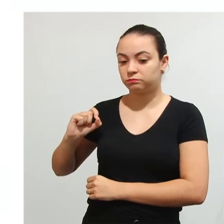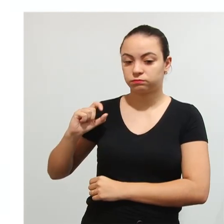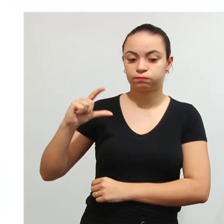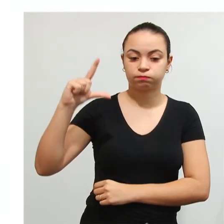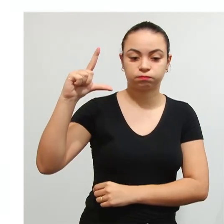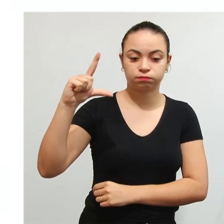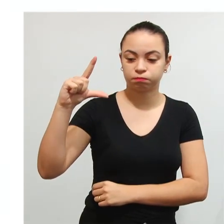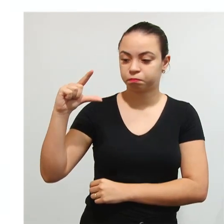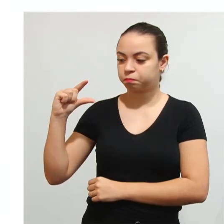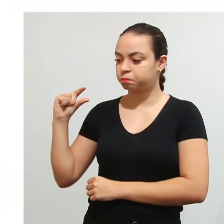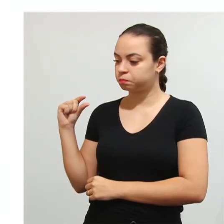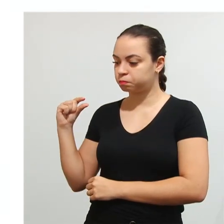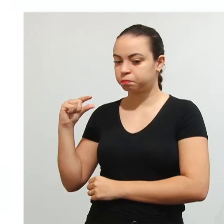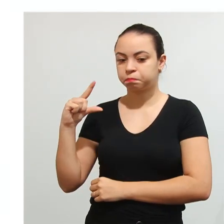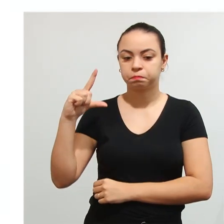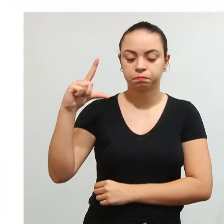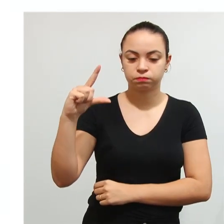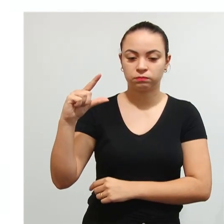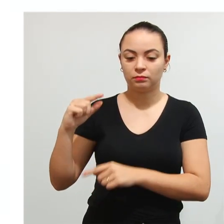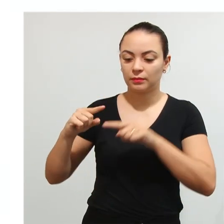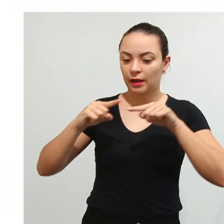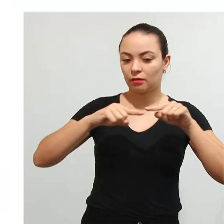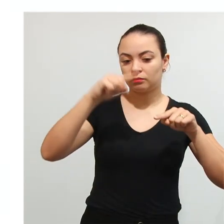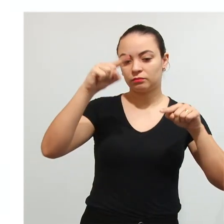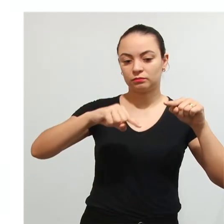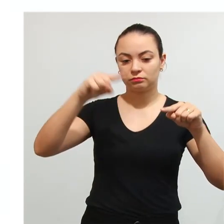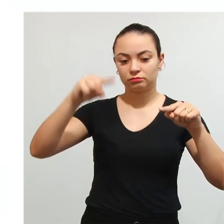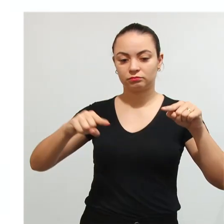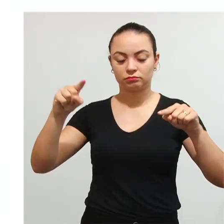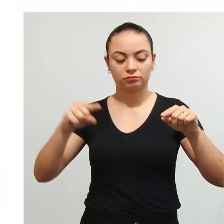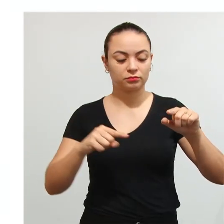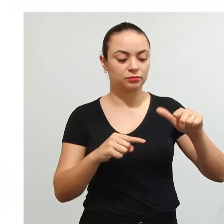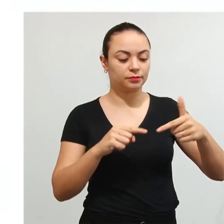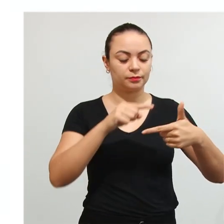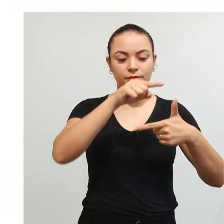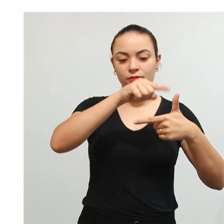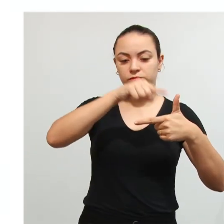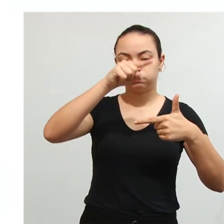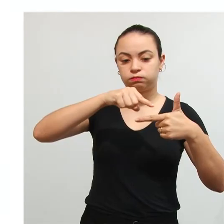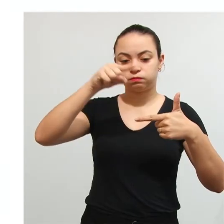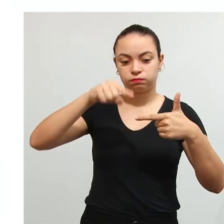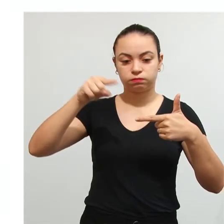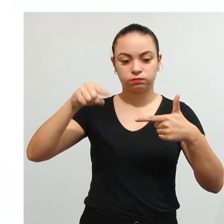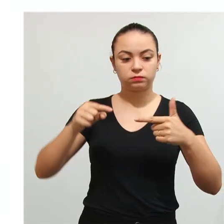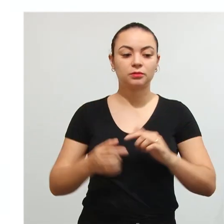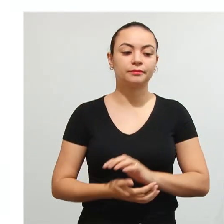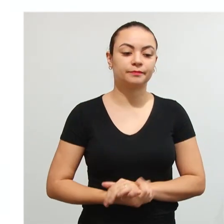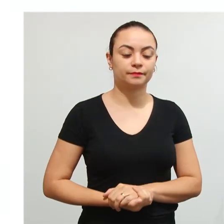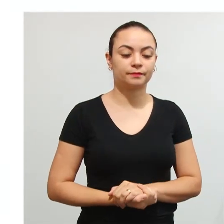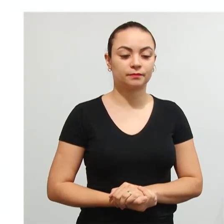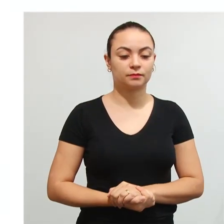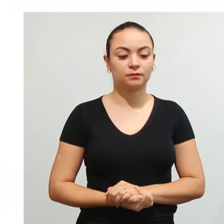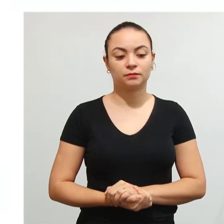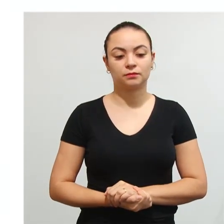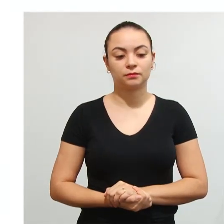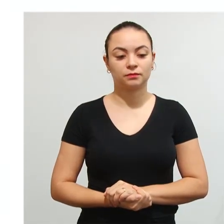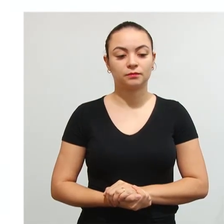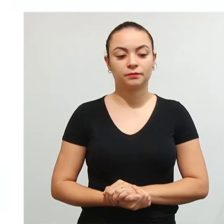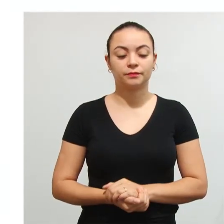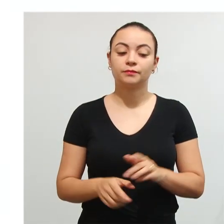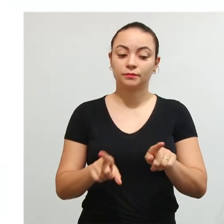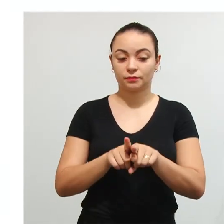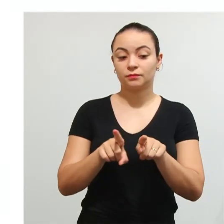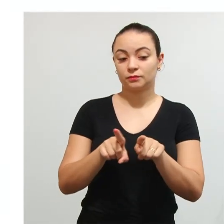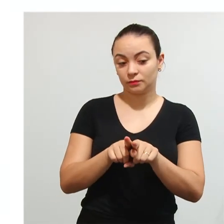ou quanto eu preciso majorar o valor do dinheiro quando eu desloco ele no tempo. E para isso, a gente vai estudar